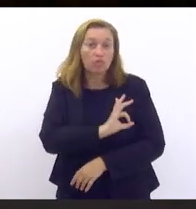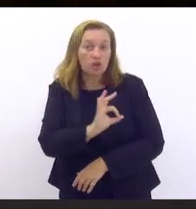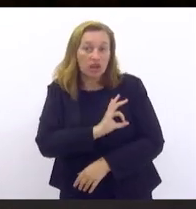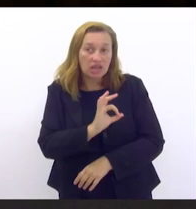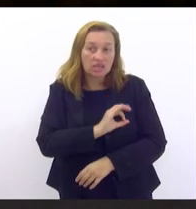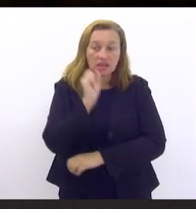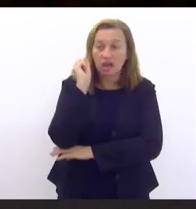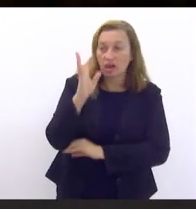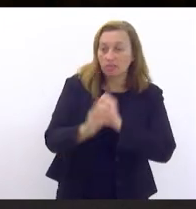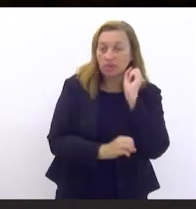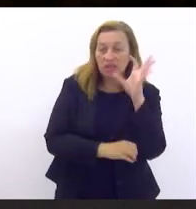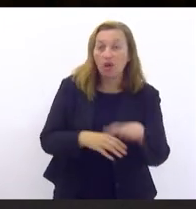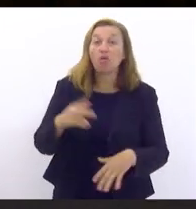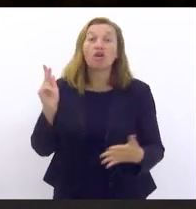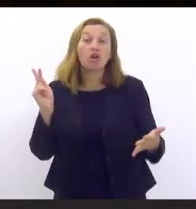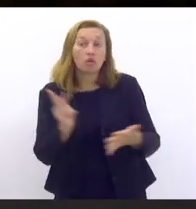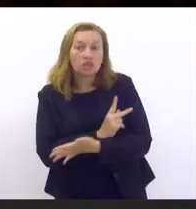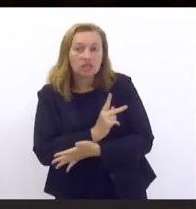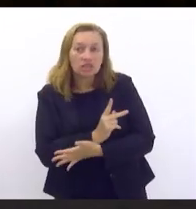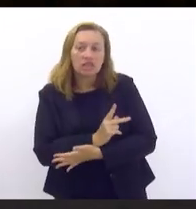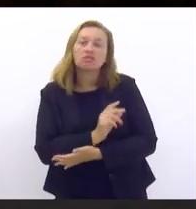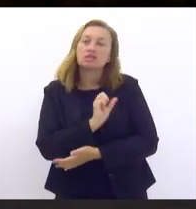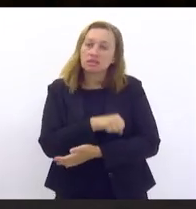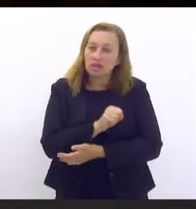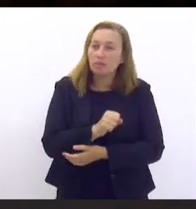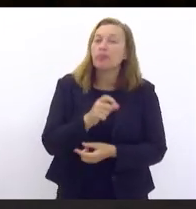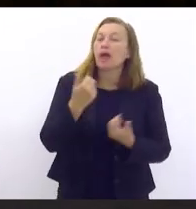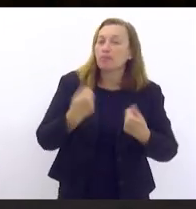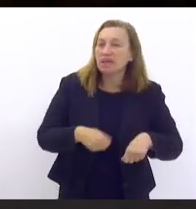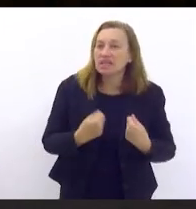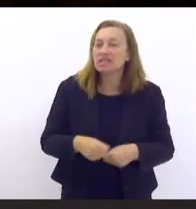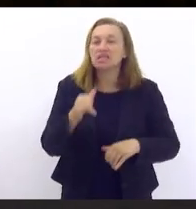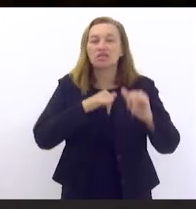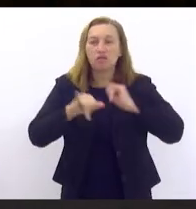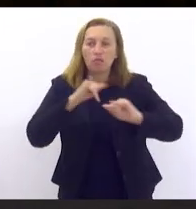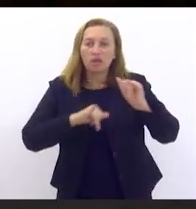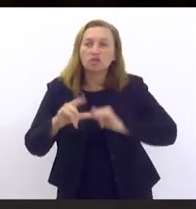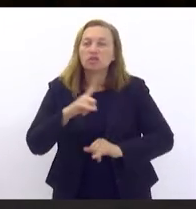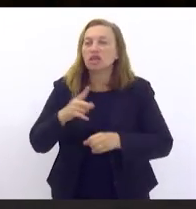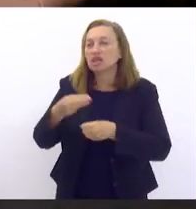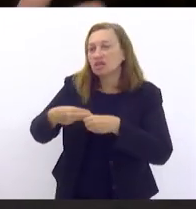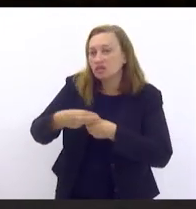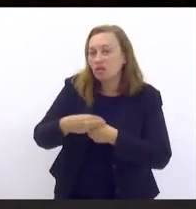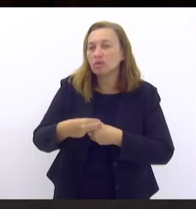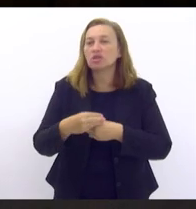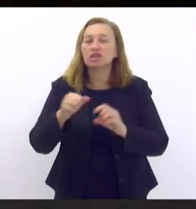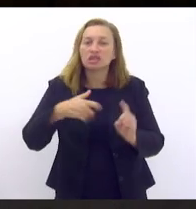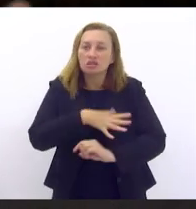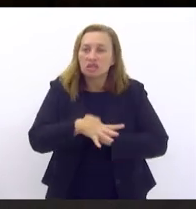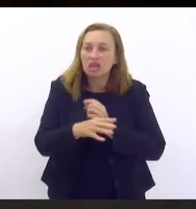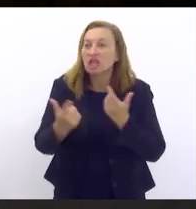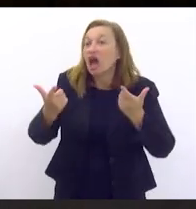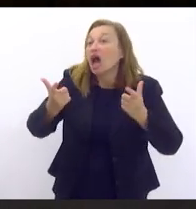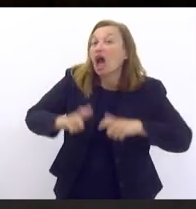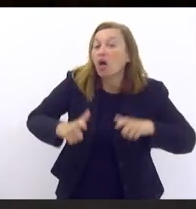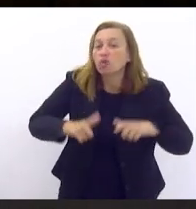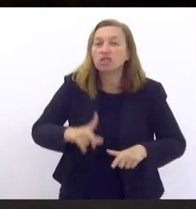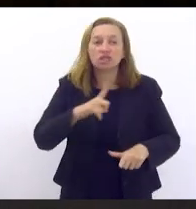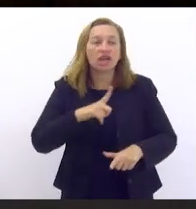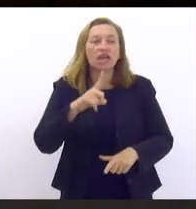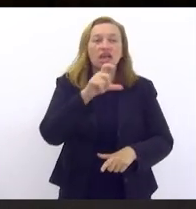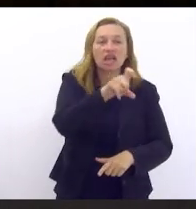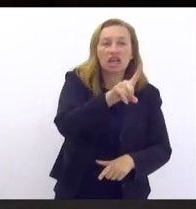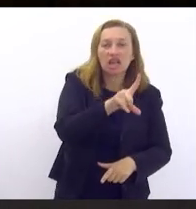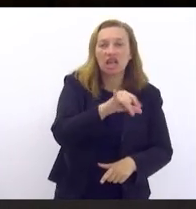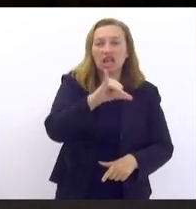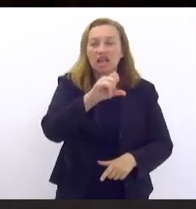isso vem acontecendo a gente precisa sim ter informação dos Municípios da sociedade onde esses lixões existem